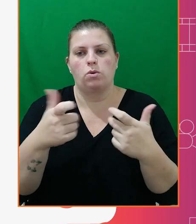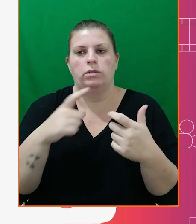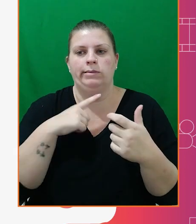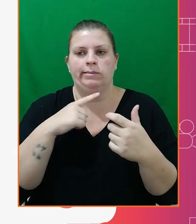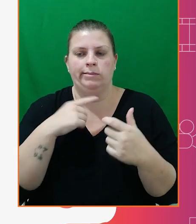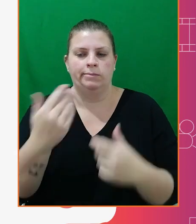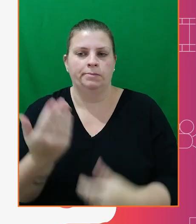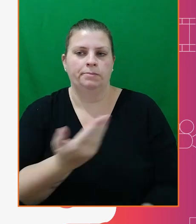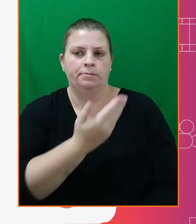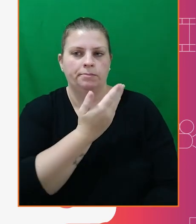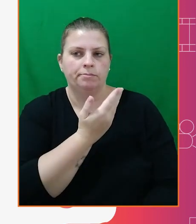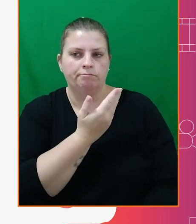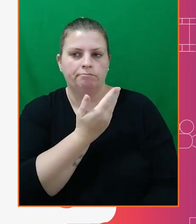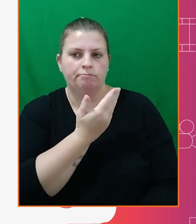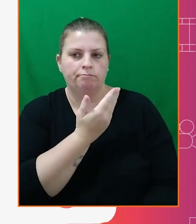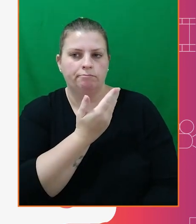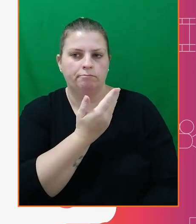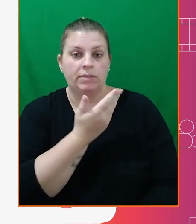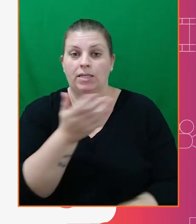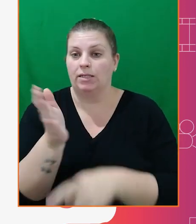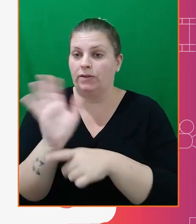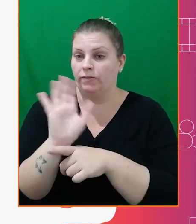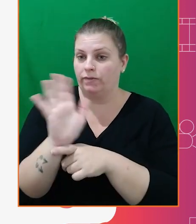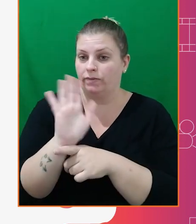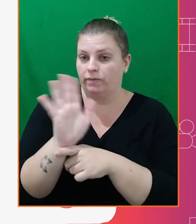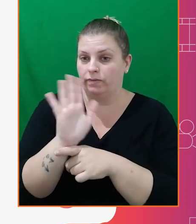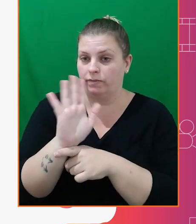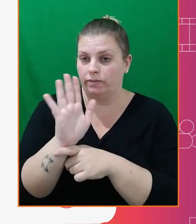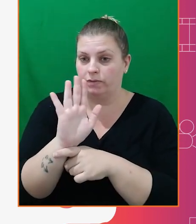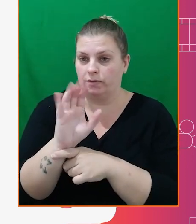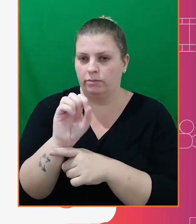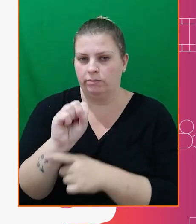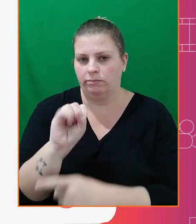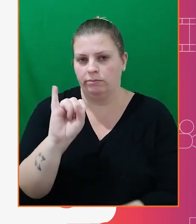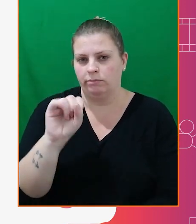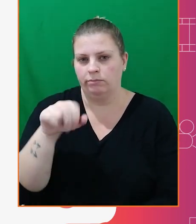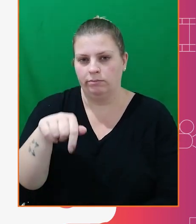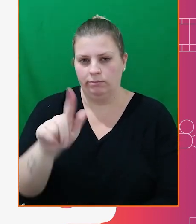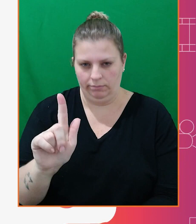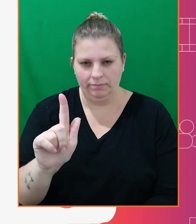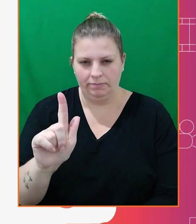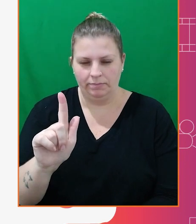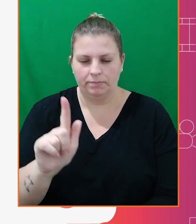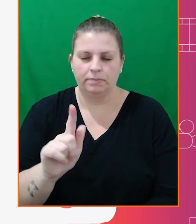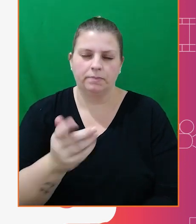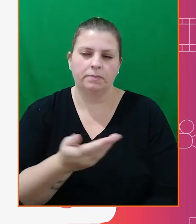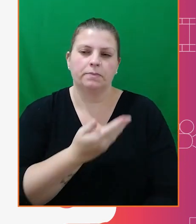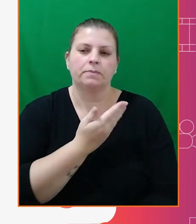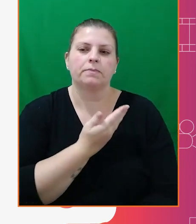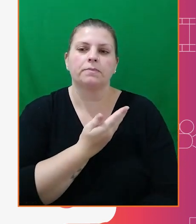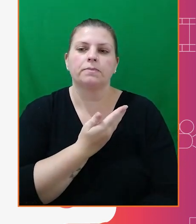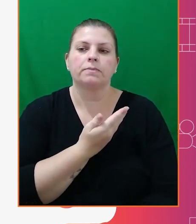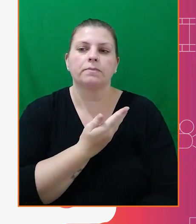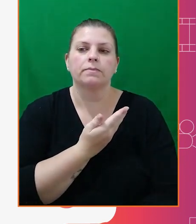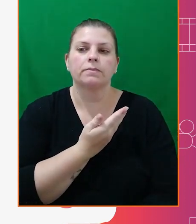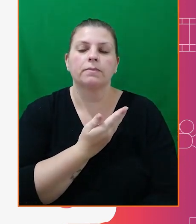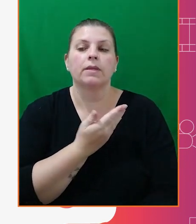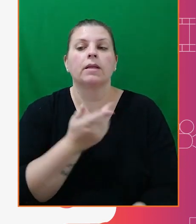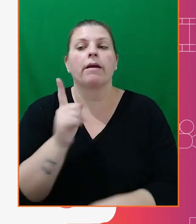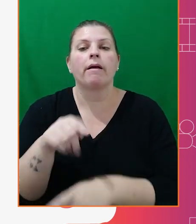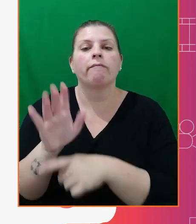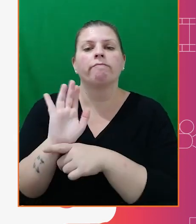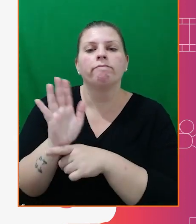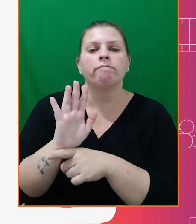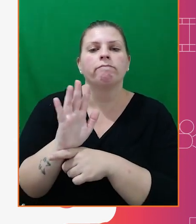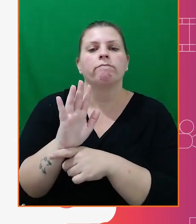composições das linhas. Essa imagem é do filme Sing, Quem Canta Seus Males Espanta. Um filme que